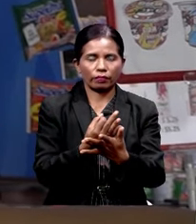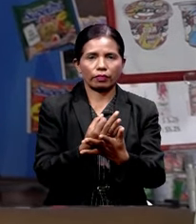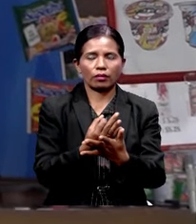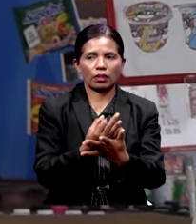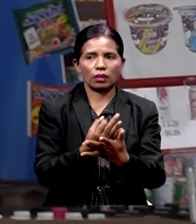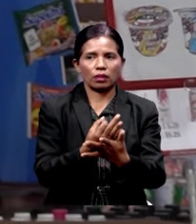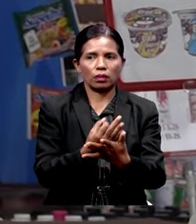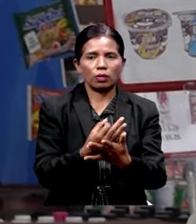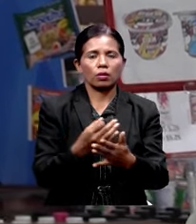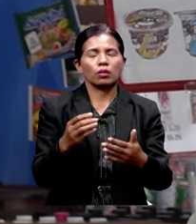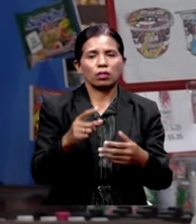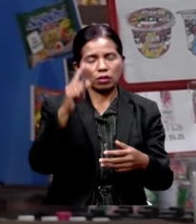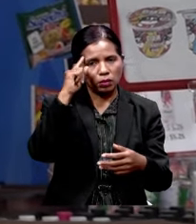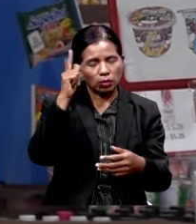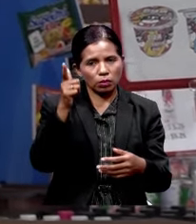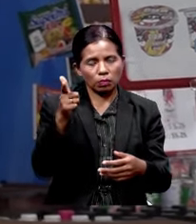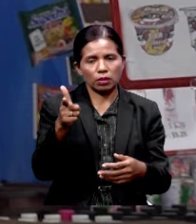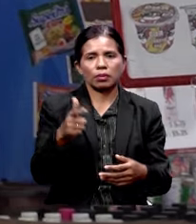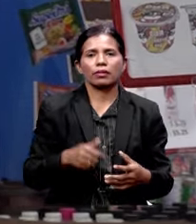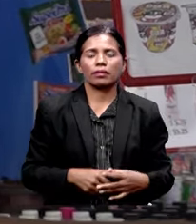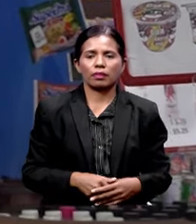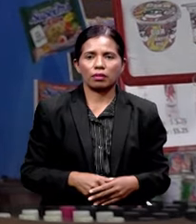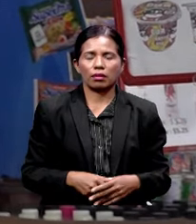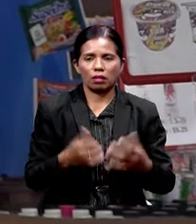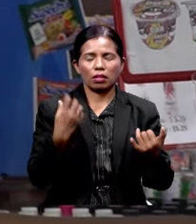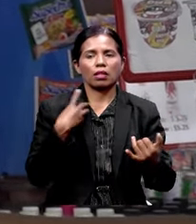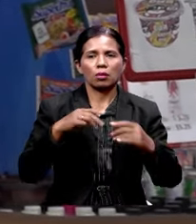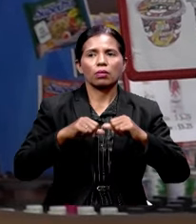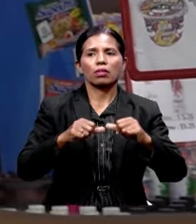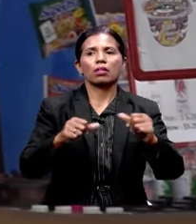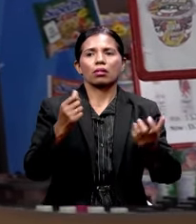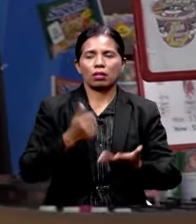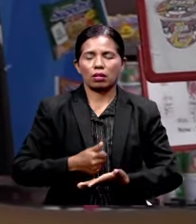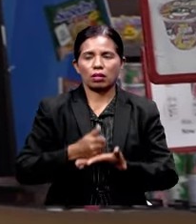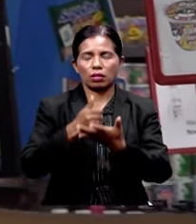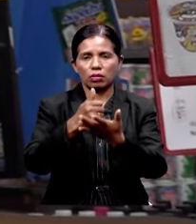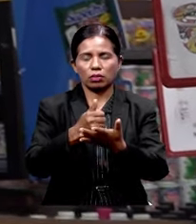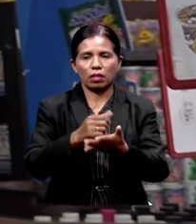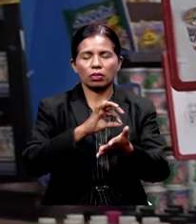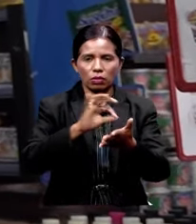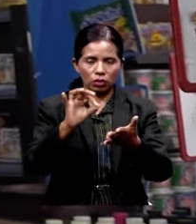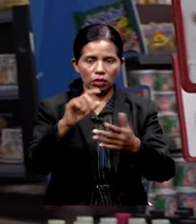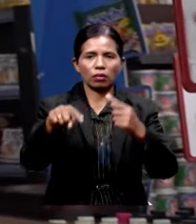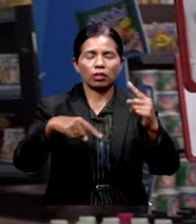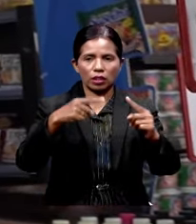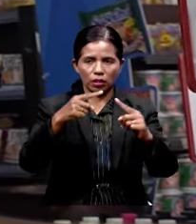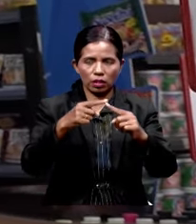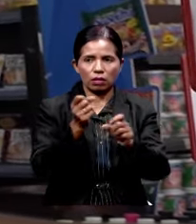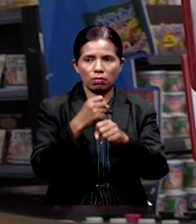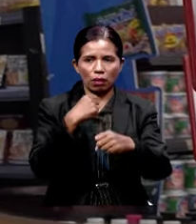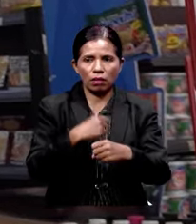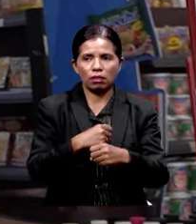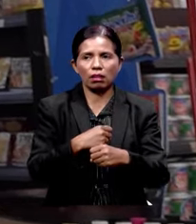20 centavos ka lebe ida ne maka ora me la vela para tebele facilita ite ne kontaje ho di vangira halo halo